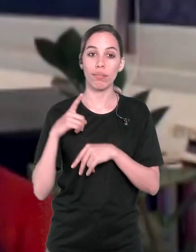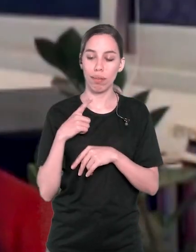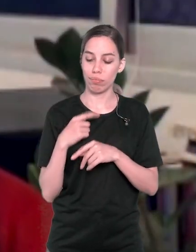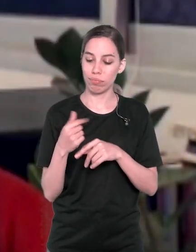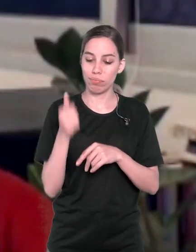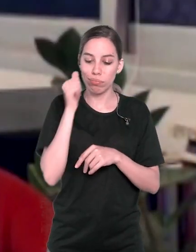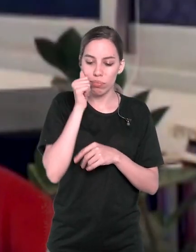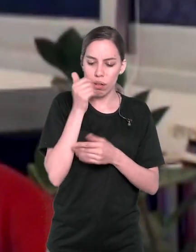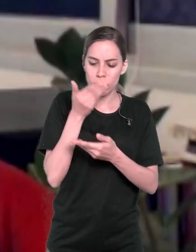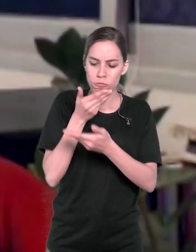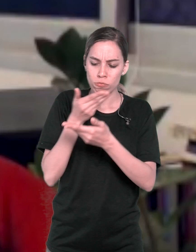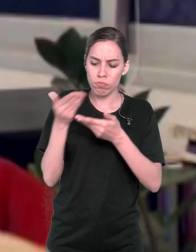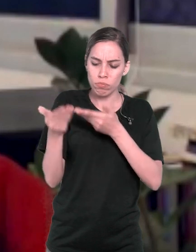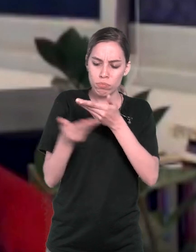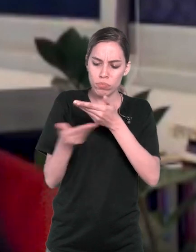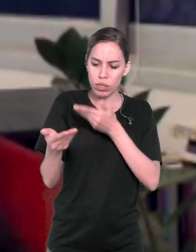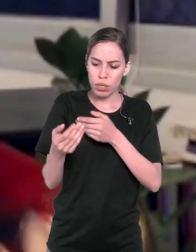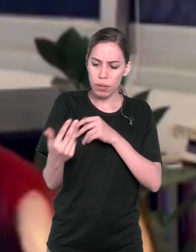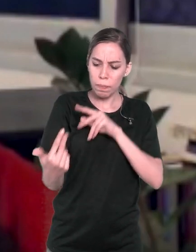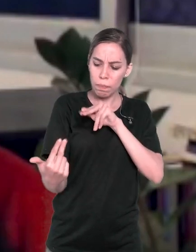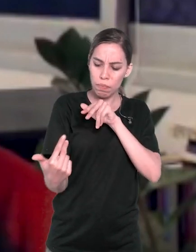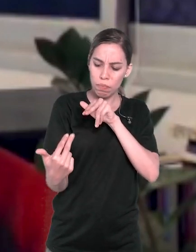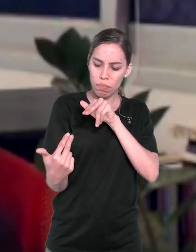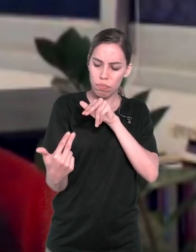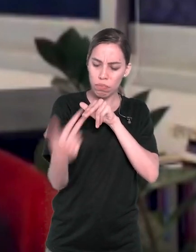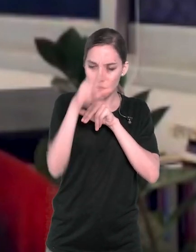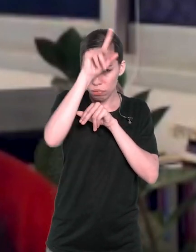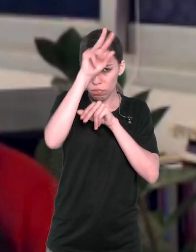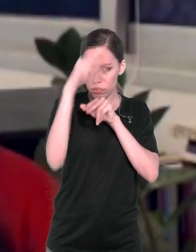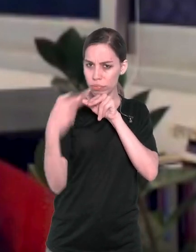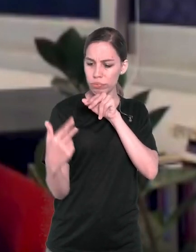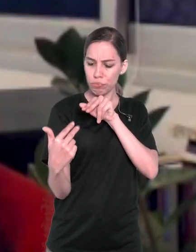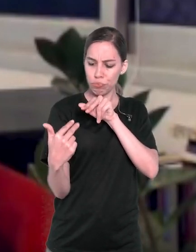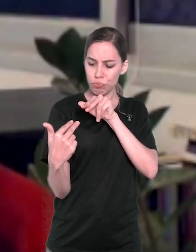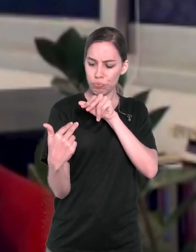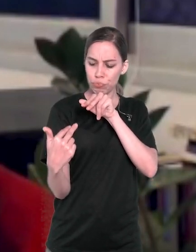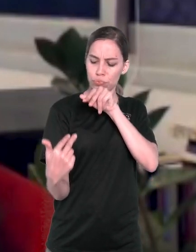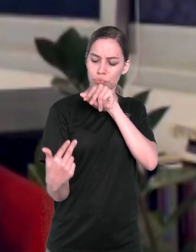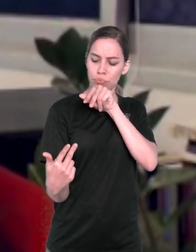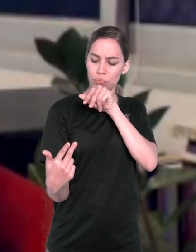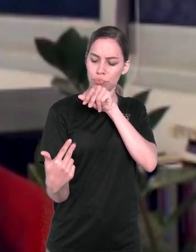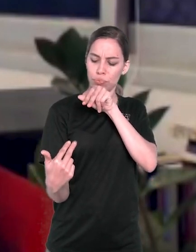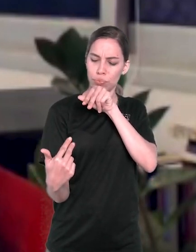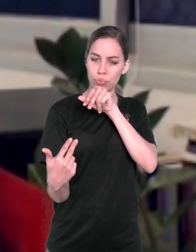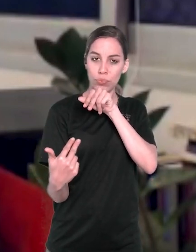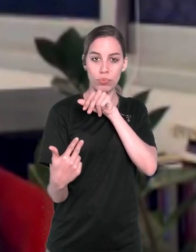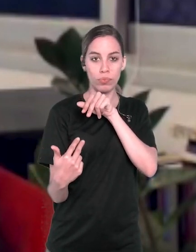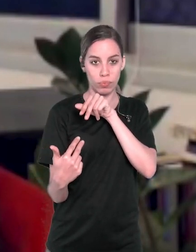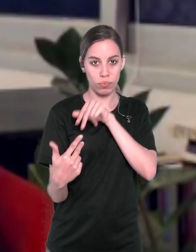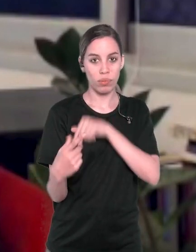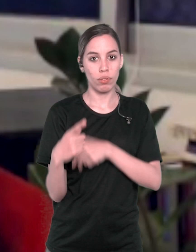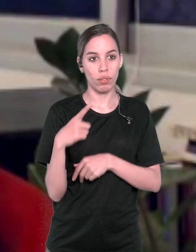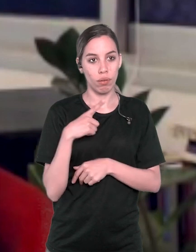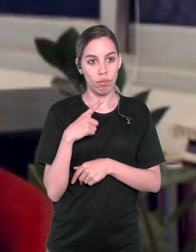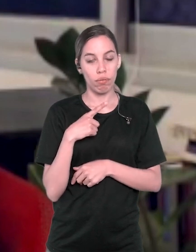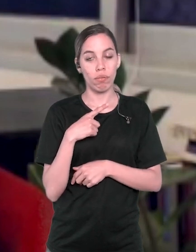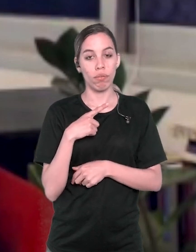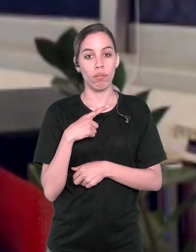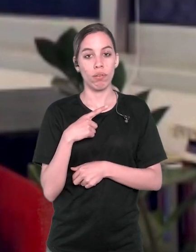mulher e a barata, e ao mesmo tempo uma relação visceral, né, da